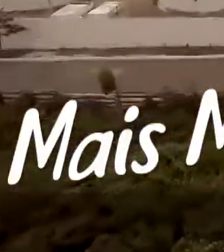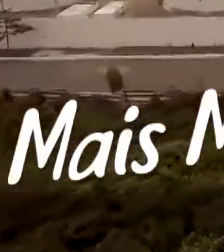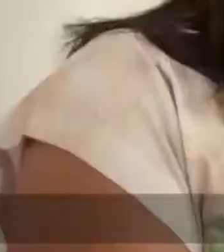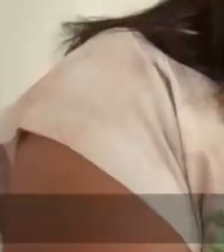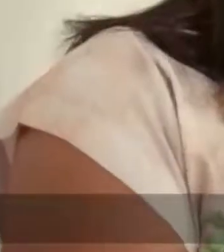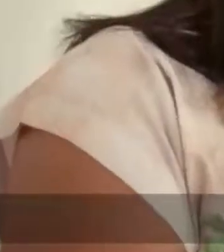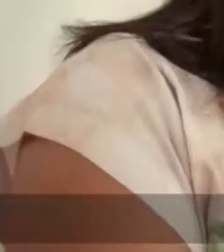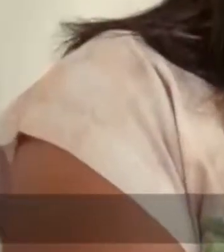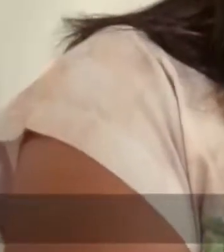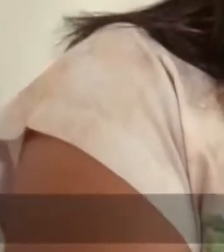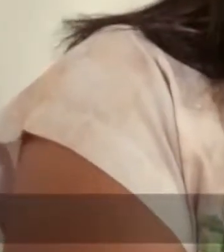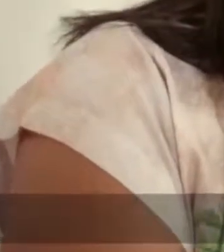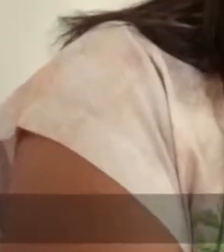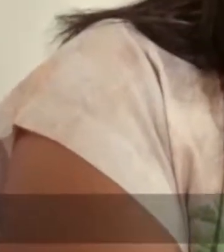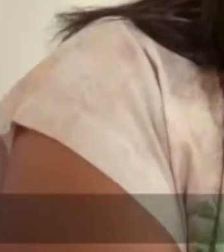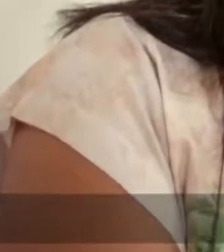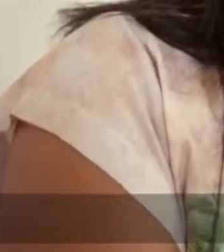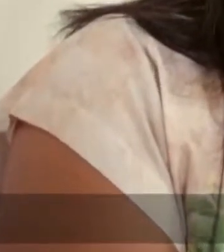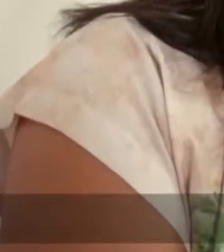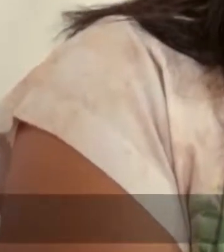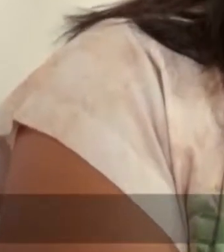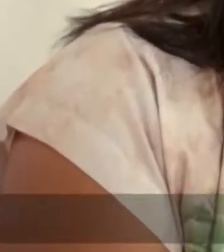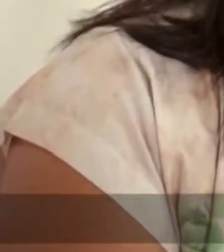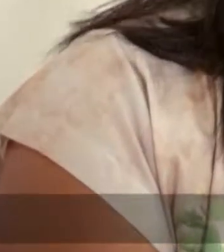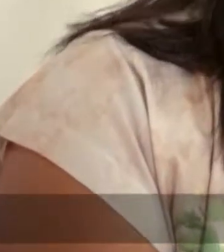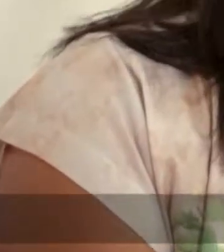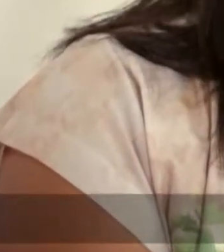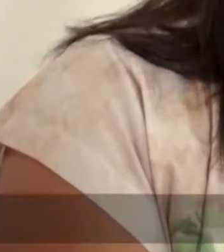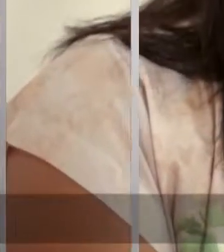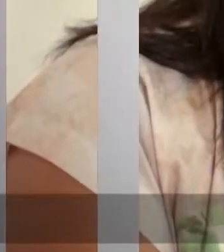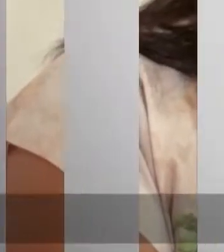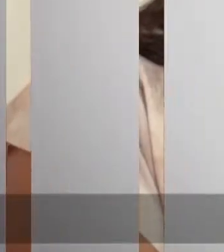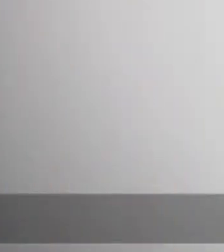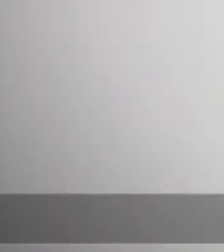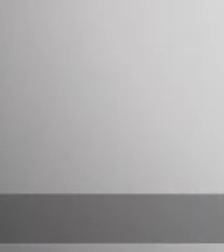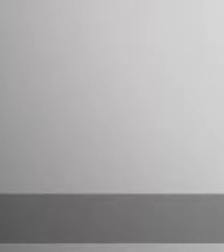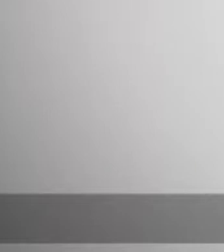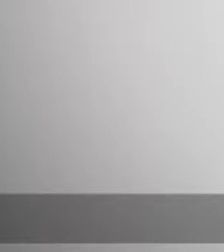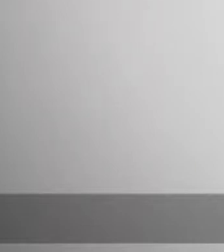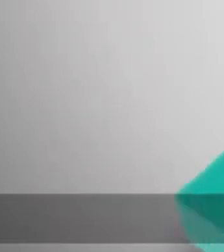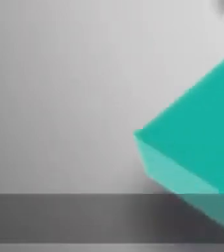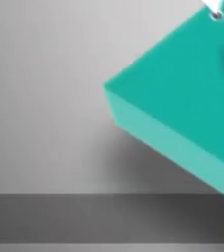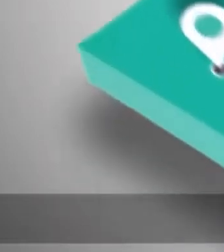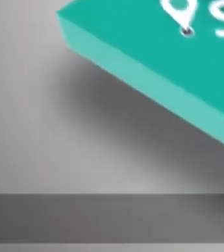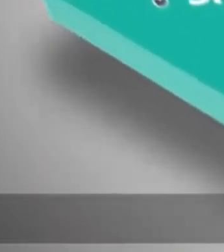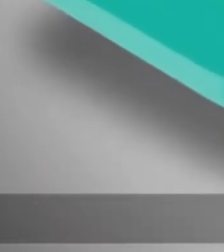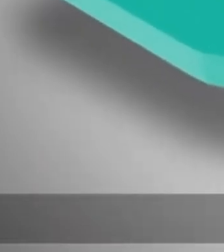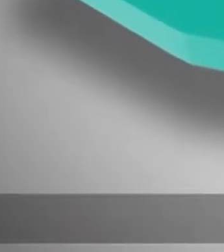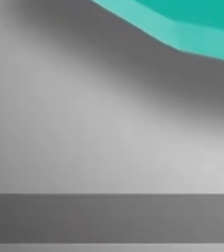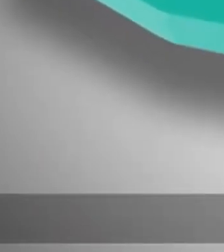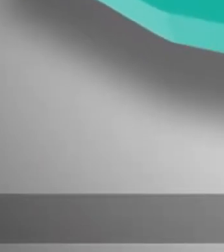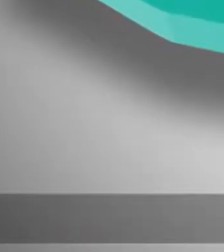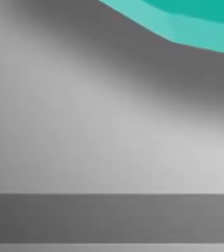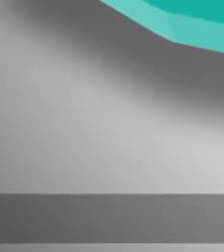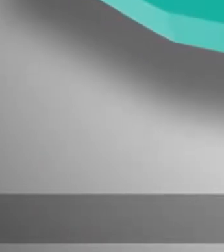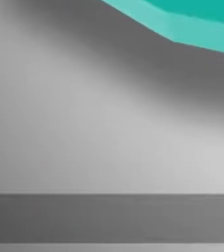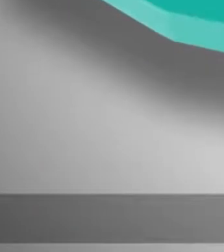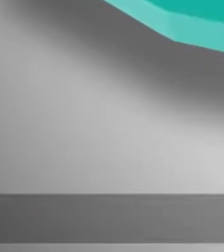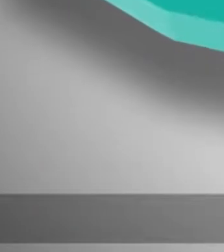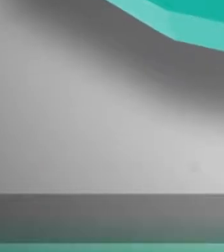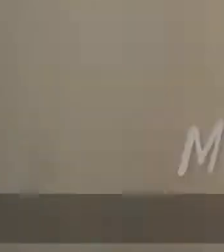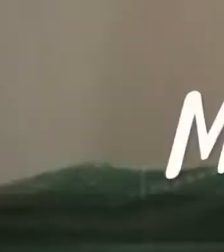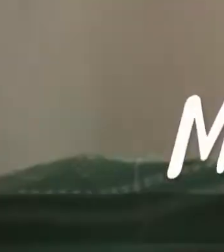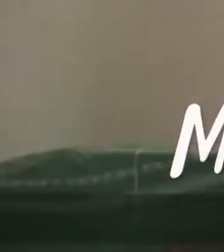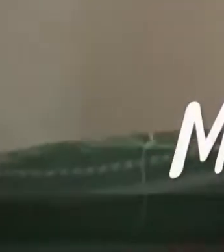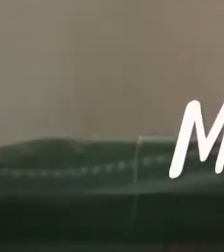impossível. E hoje eu estou na minha casa. A Prefeitura realizou esse sonho para mim. Mais de 15 mil famílias de bairros carentes já